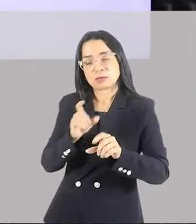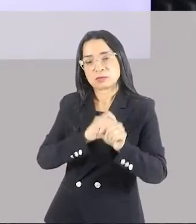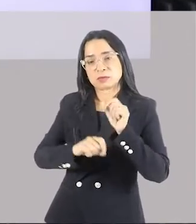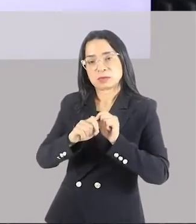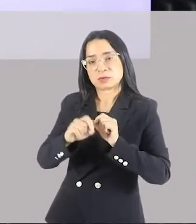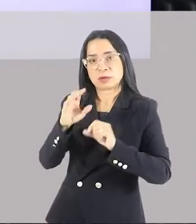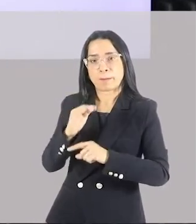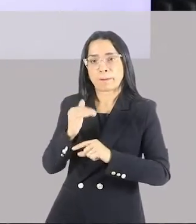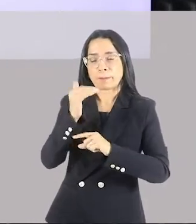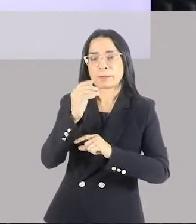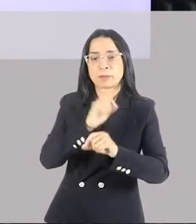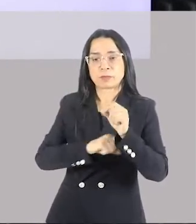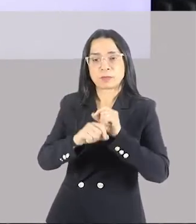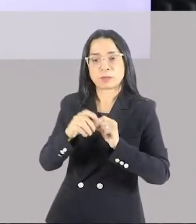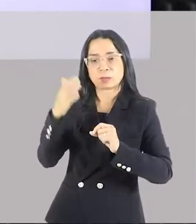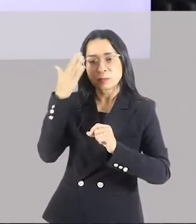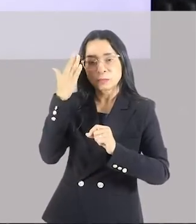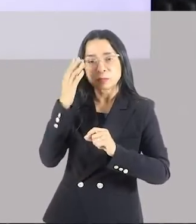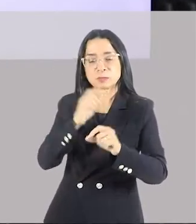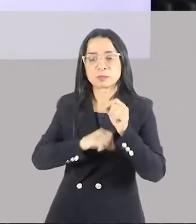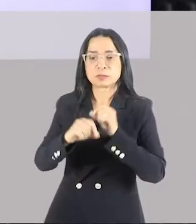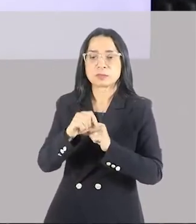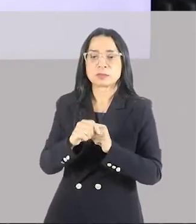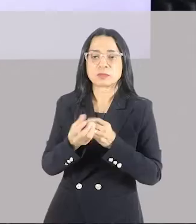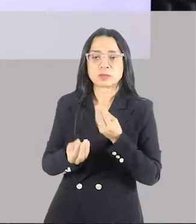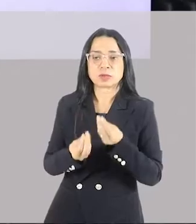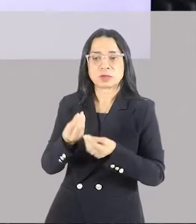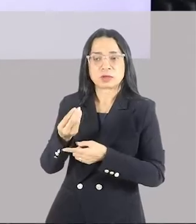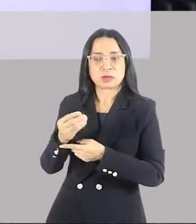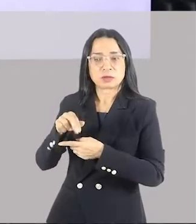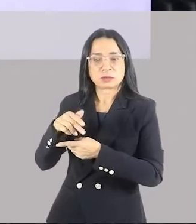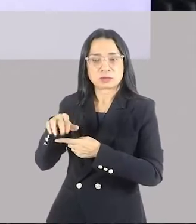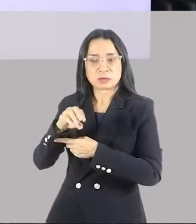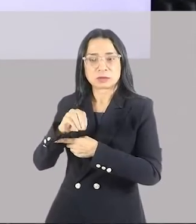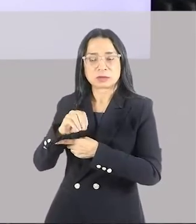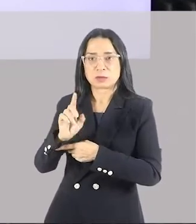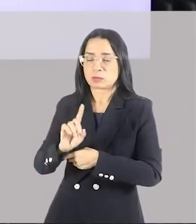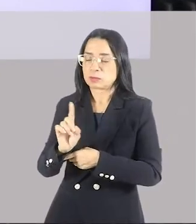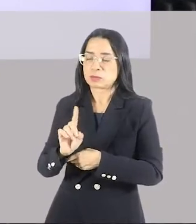que a autorização, portanto, não é uma forma de delegação.